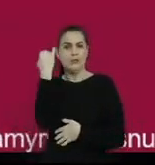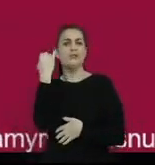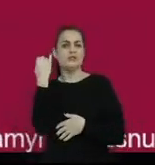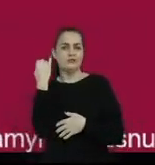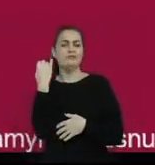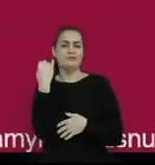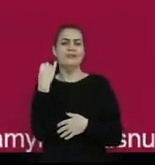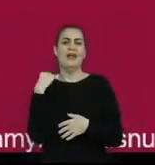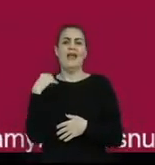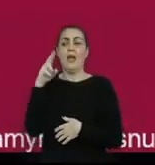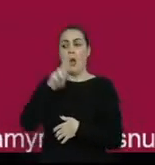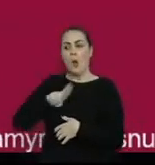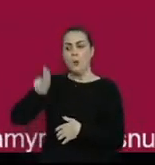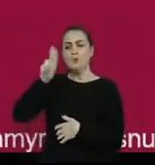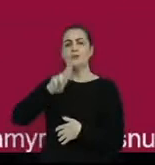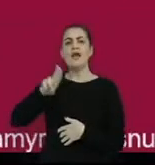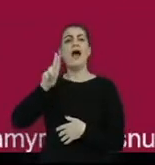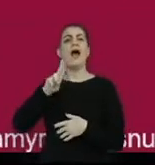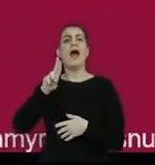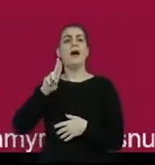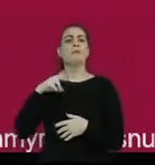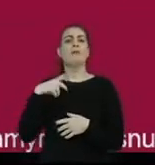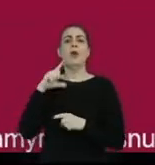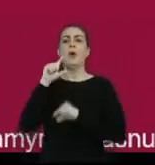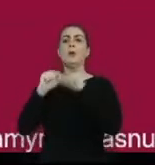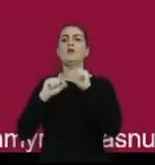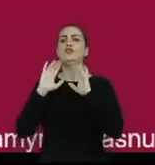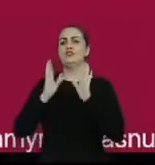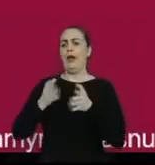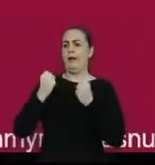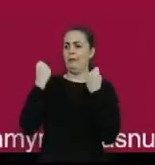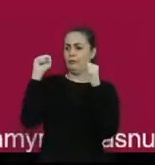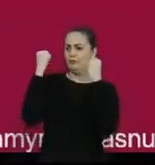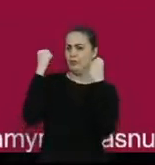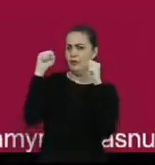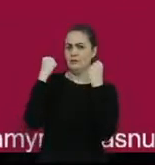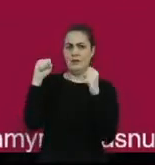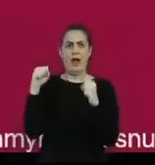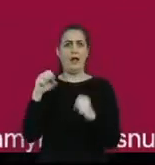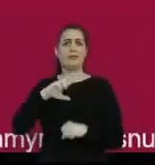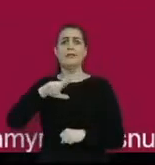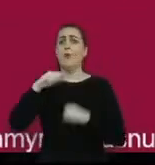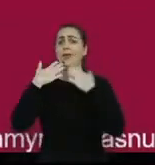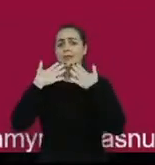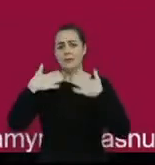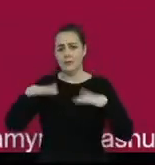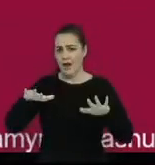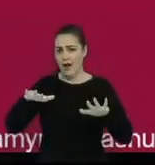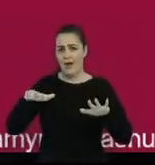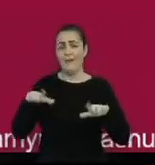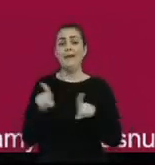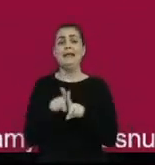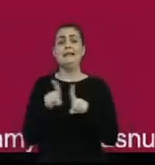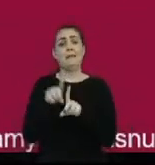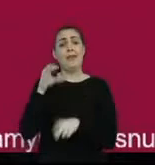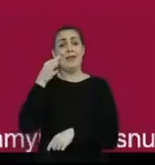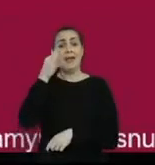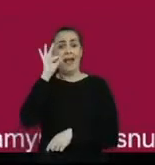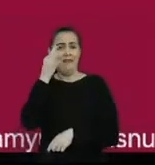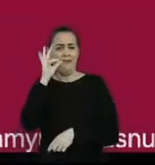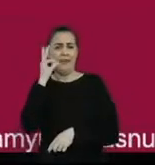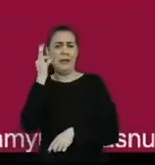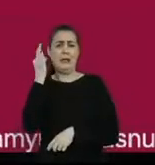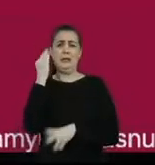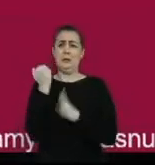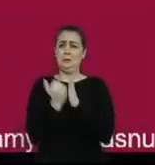mal à saúde, que muitas vezes tem uma quantidade de cafeína que não é o ideal para você, que de repente pode trazer malefícios. E aqui a